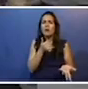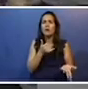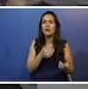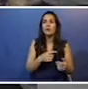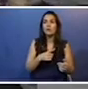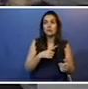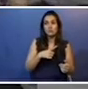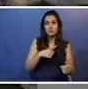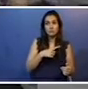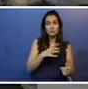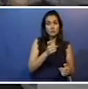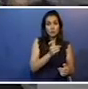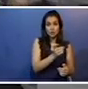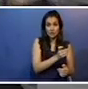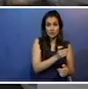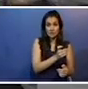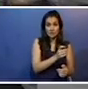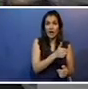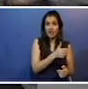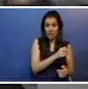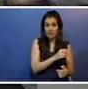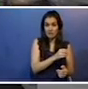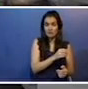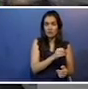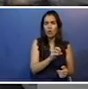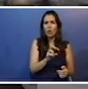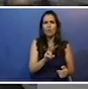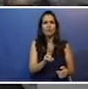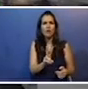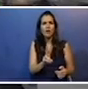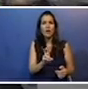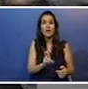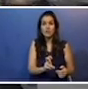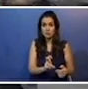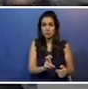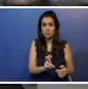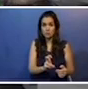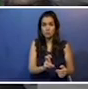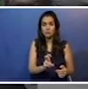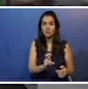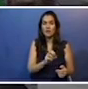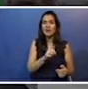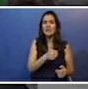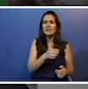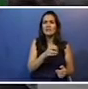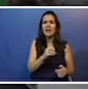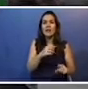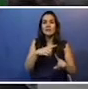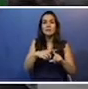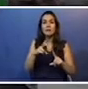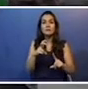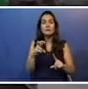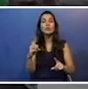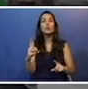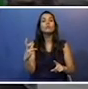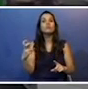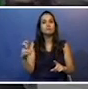o X, que é 10, e o V, que é o 5. 10 mais 5 igual a